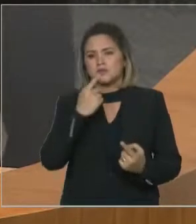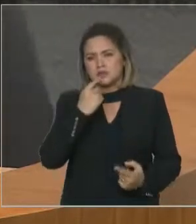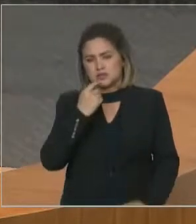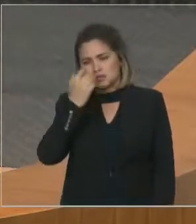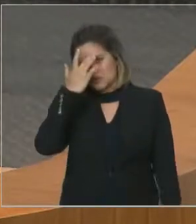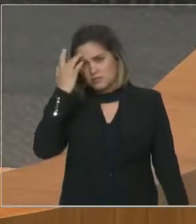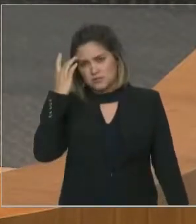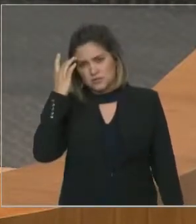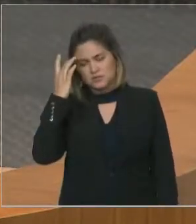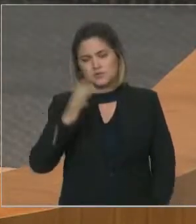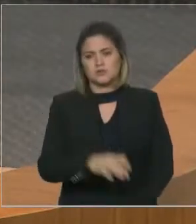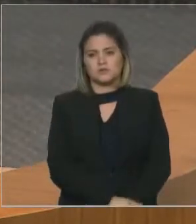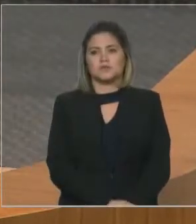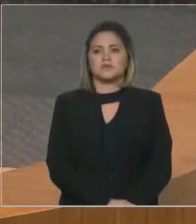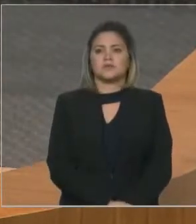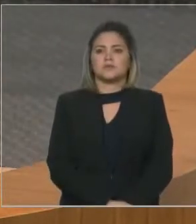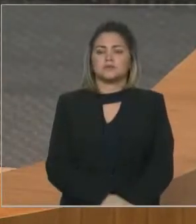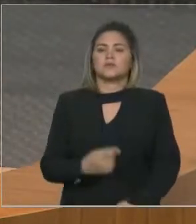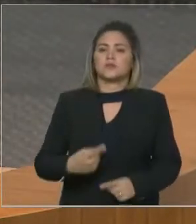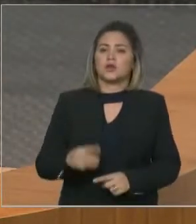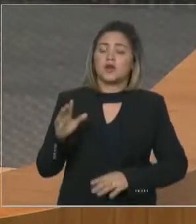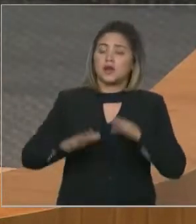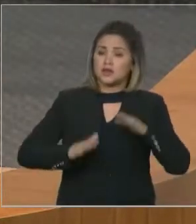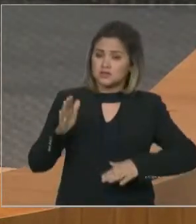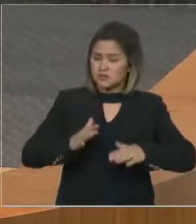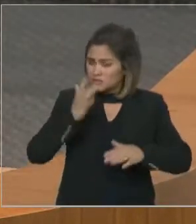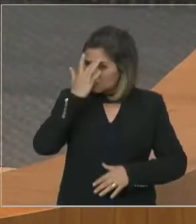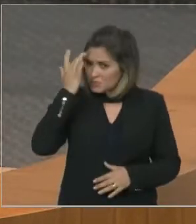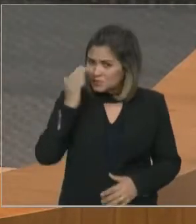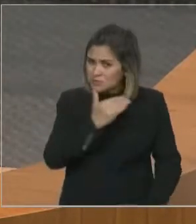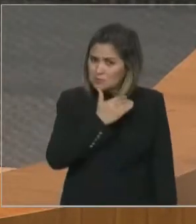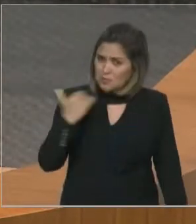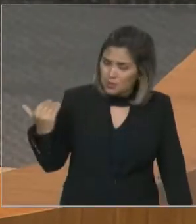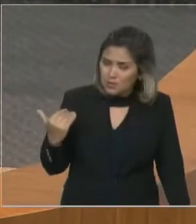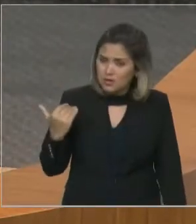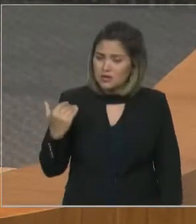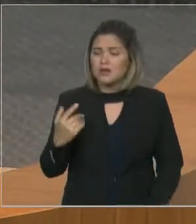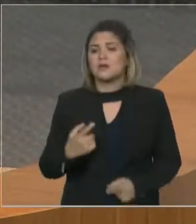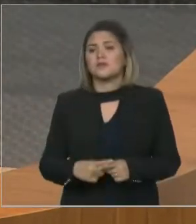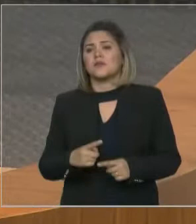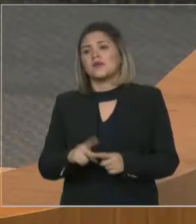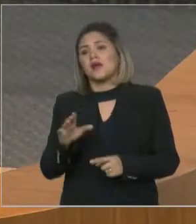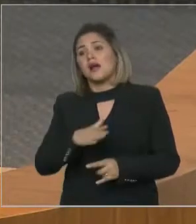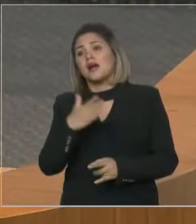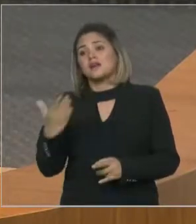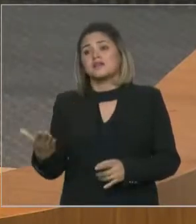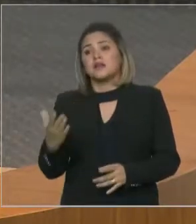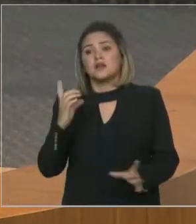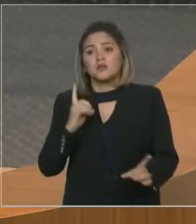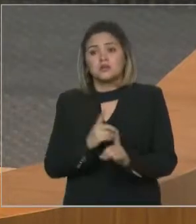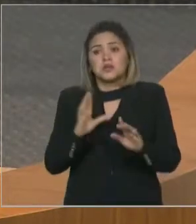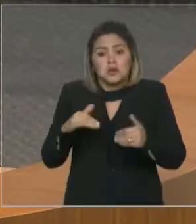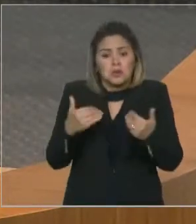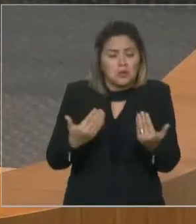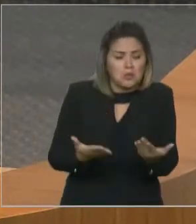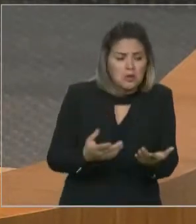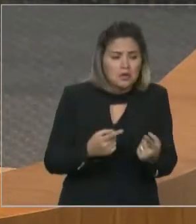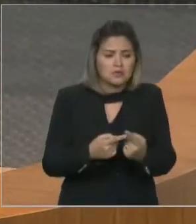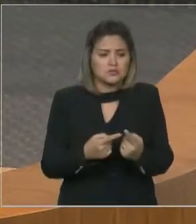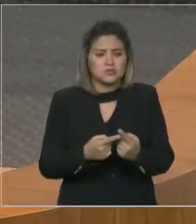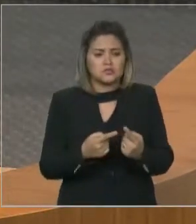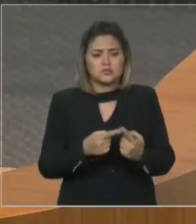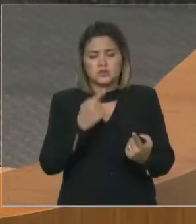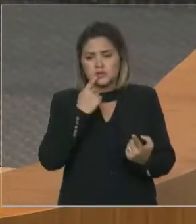tem. Porque muitas vezes a pessoa falece, vai à morte, porque até que se descubra qual é o tipo sanguíneo, já aconteceu